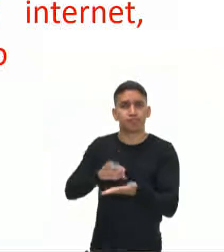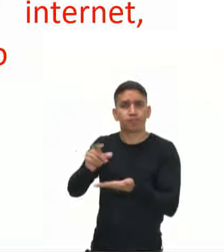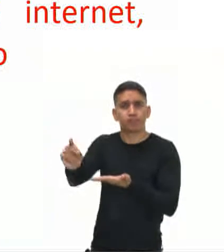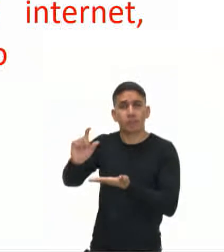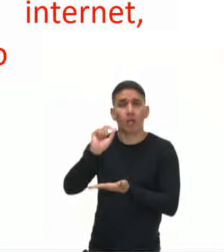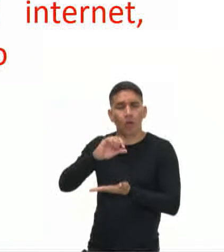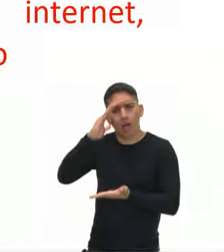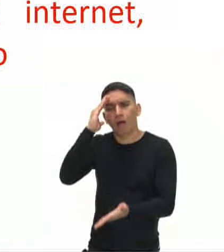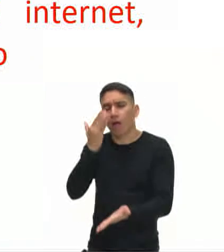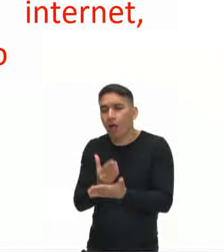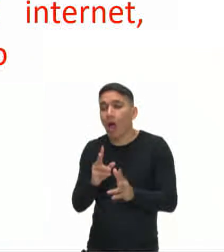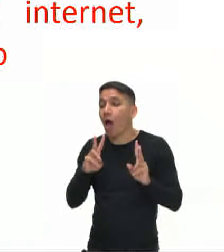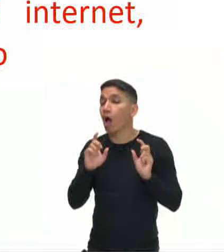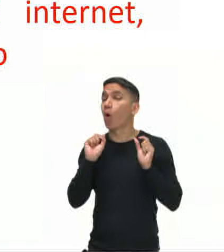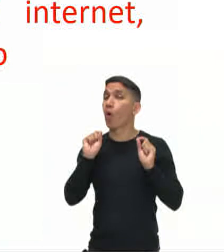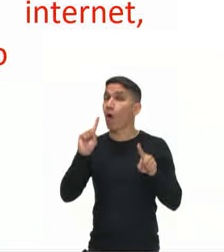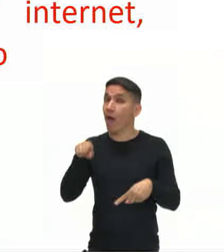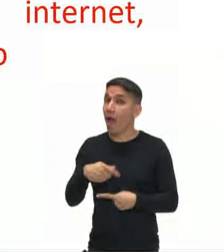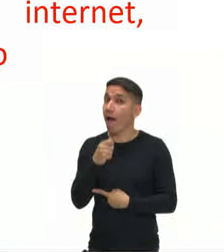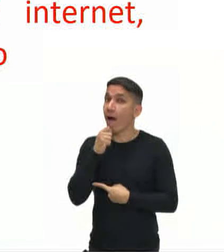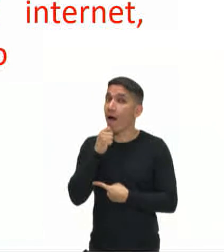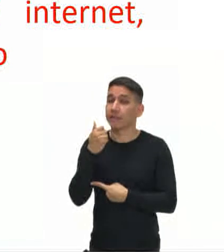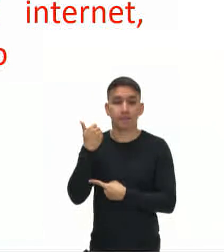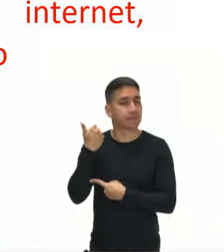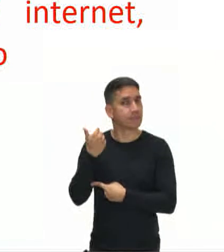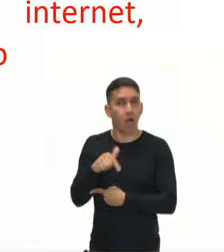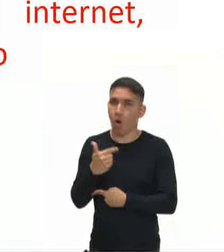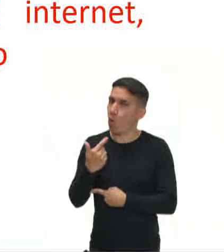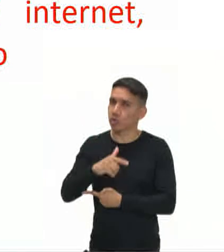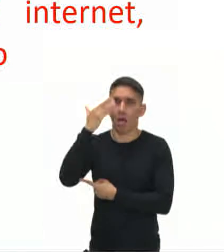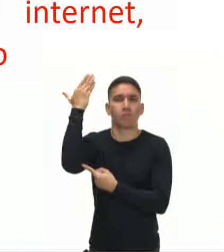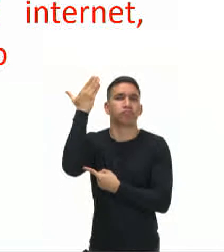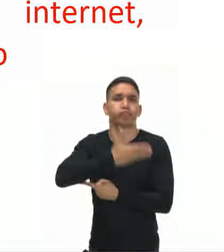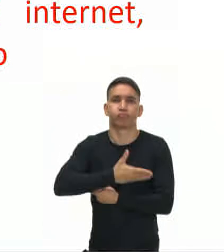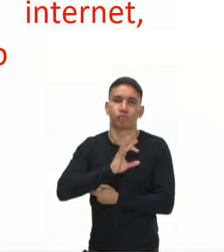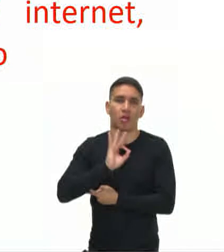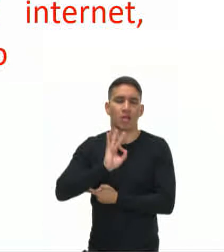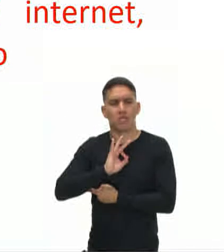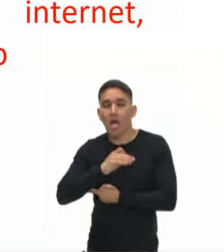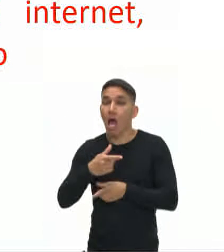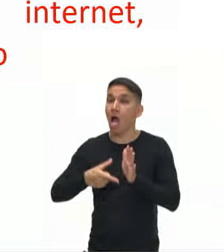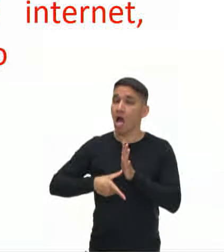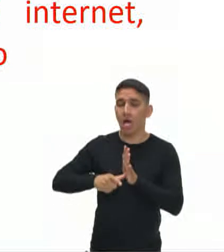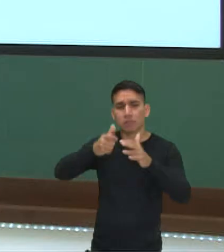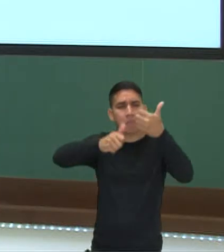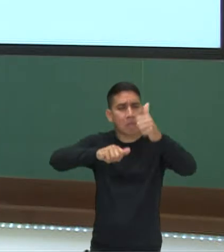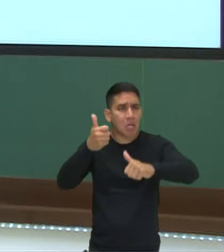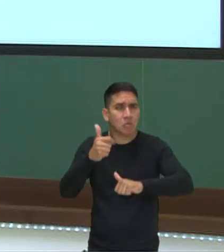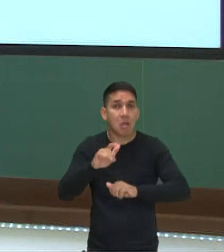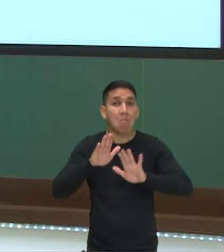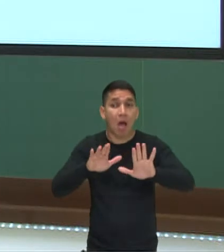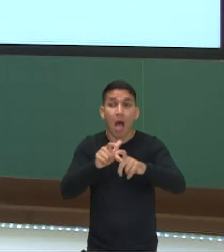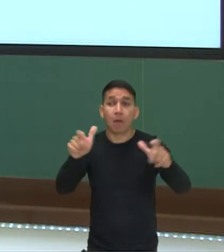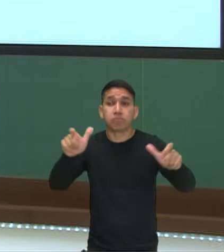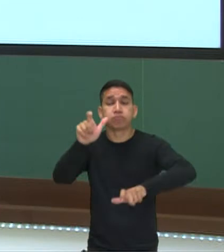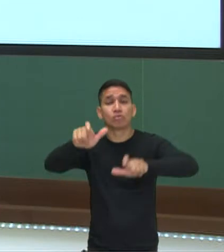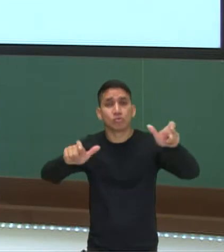acreditar se tratar de algo não testado, não comprovado, não analisado, mas que muitas pessoas